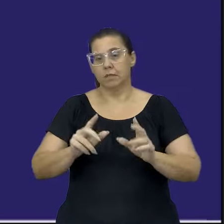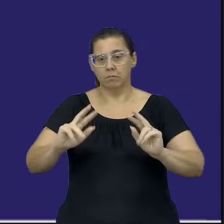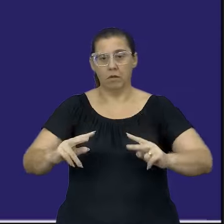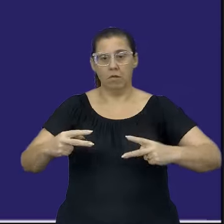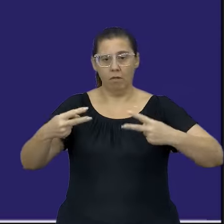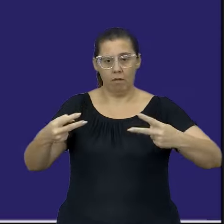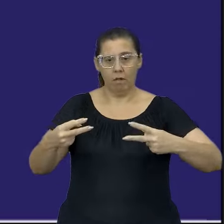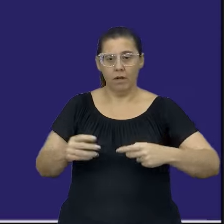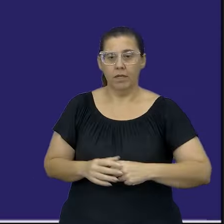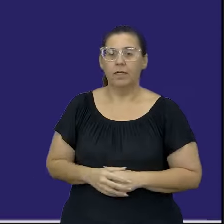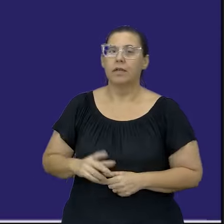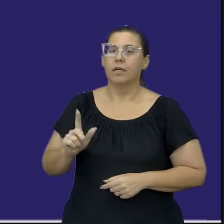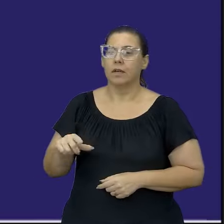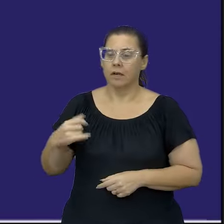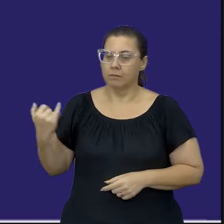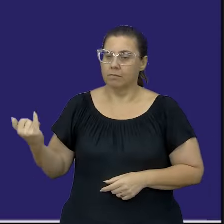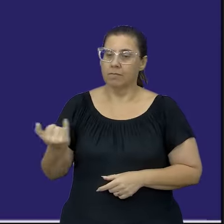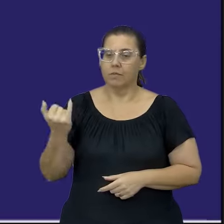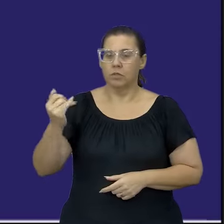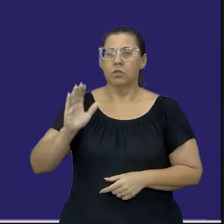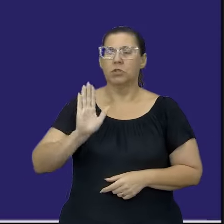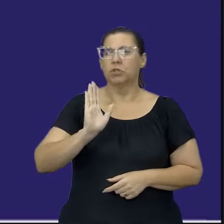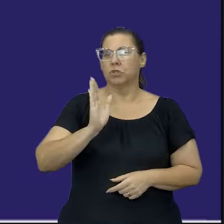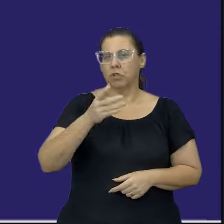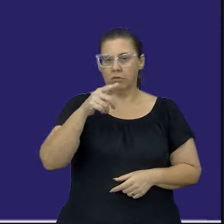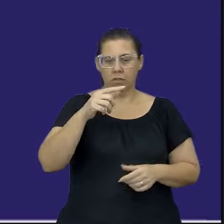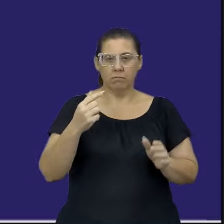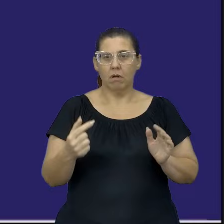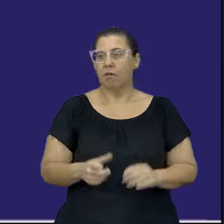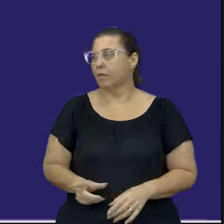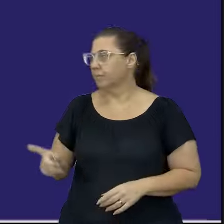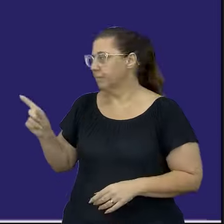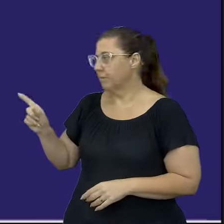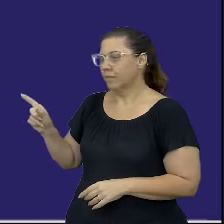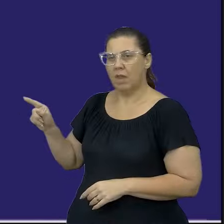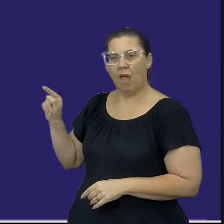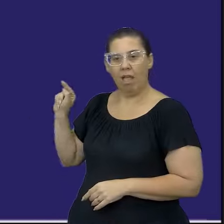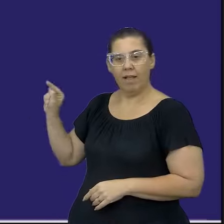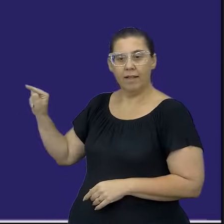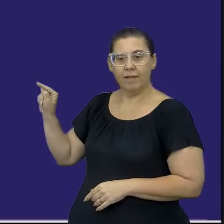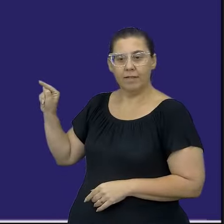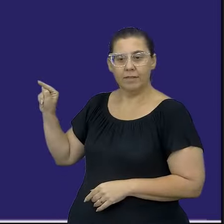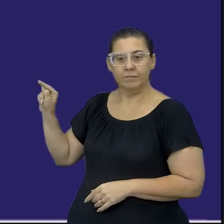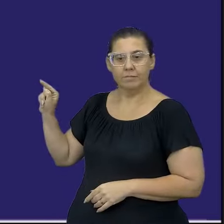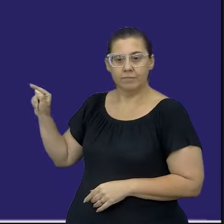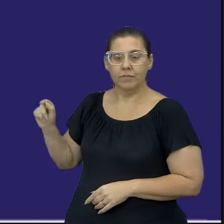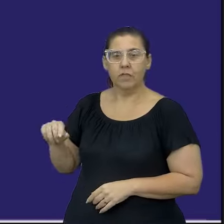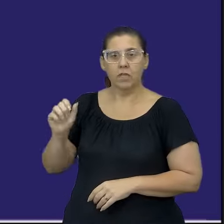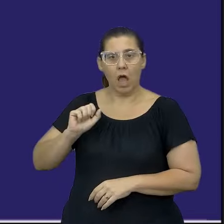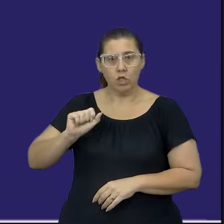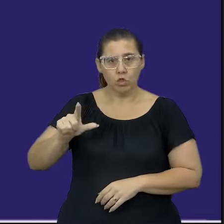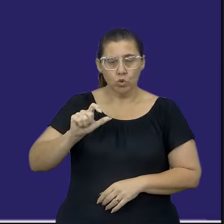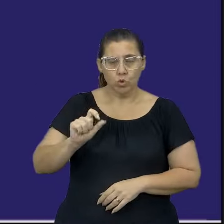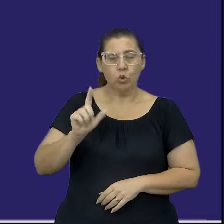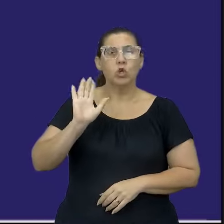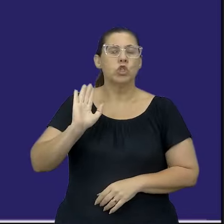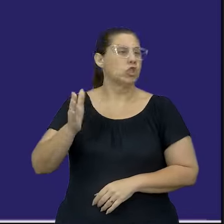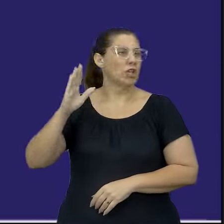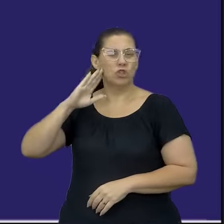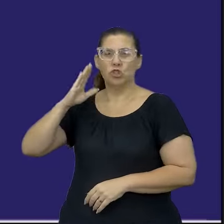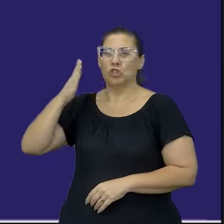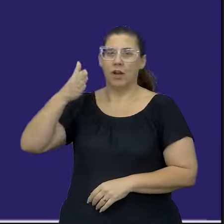aqui, ele já, vocês clicando aí no ensino fundamental, nessa parte azul mais clara, ele já te